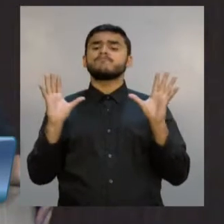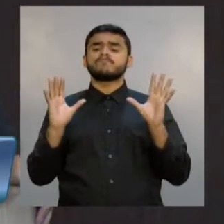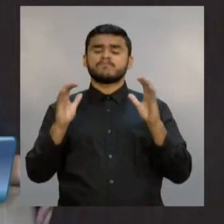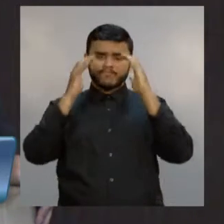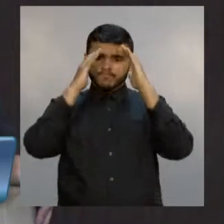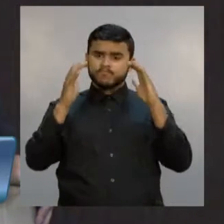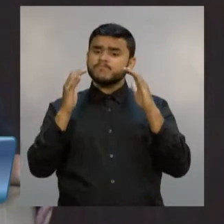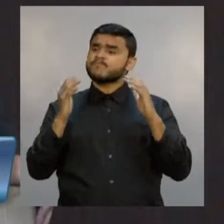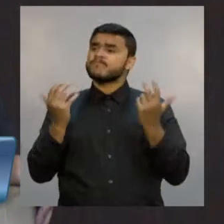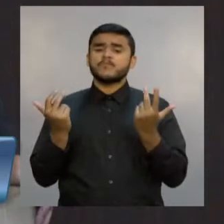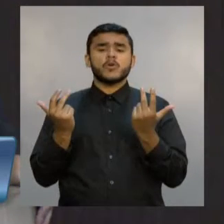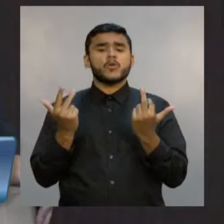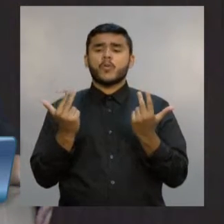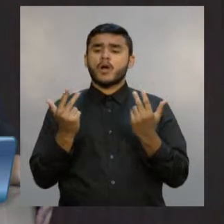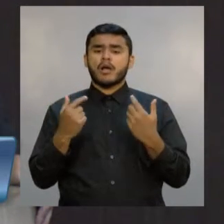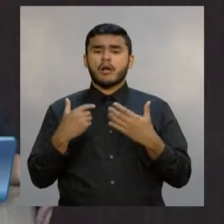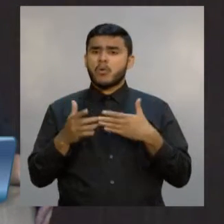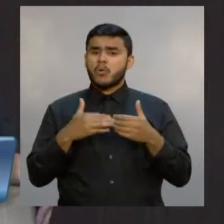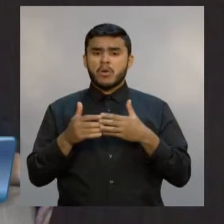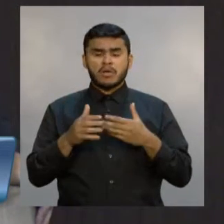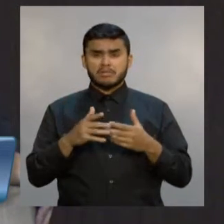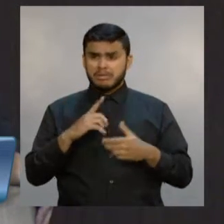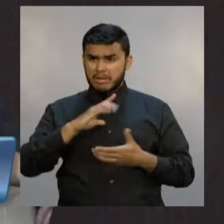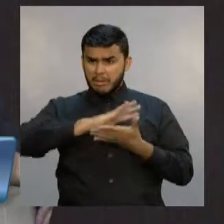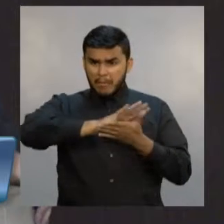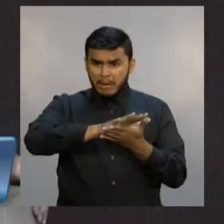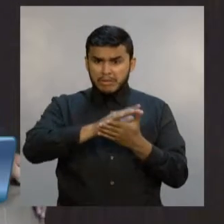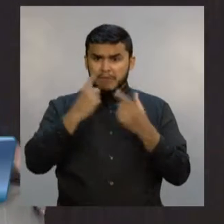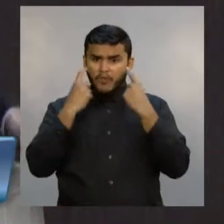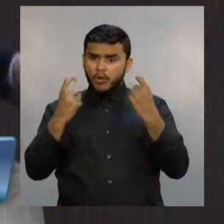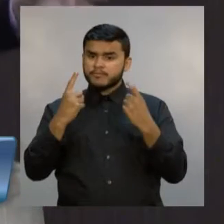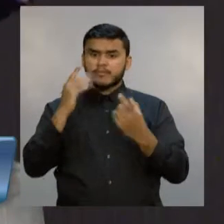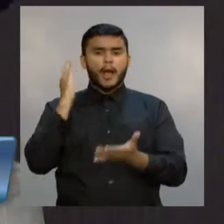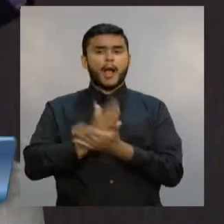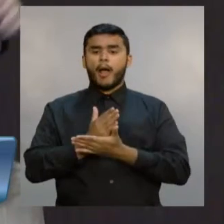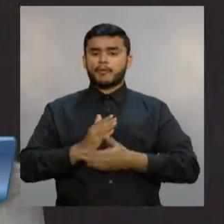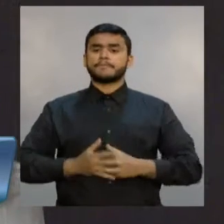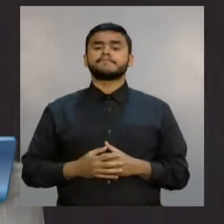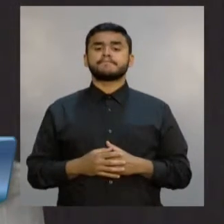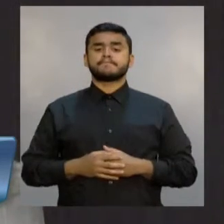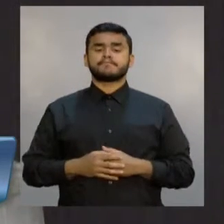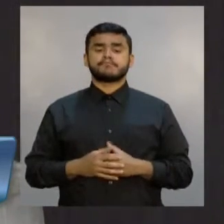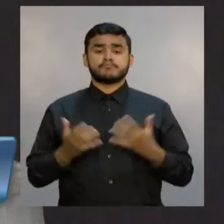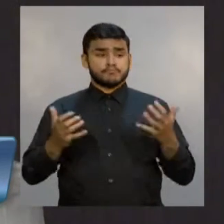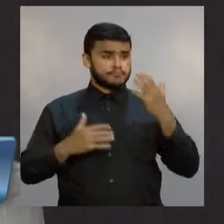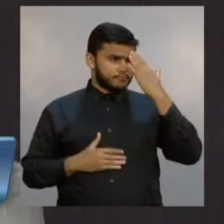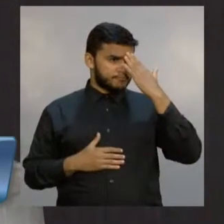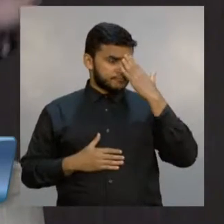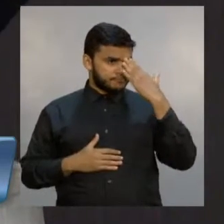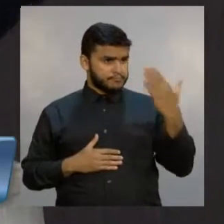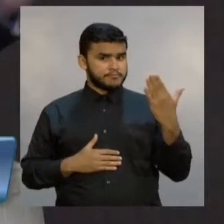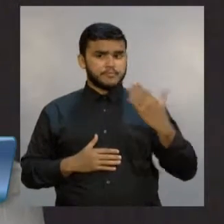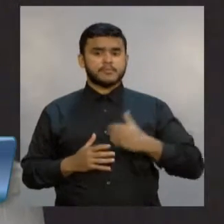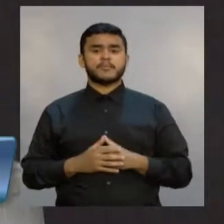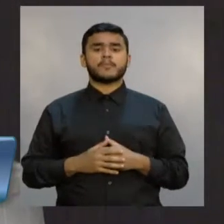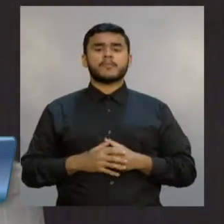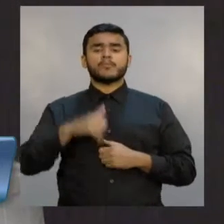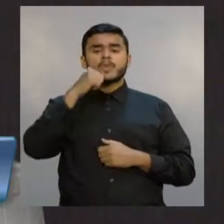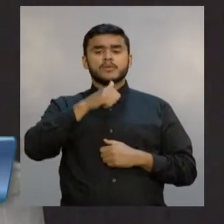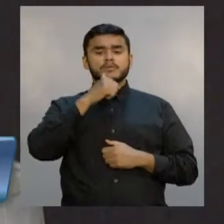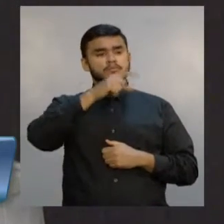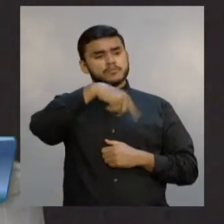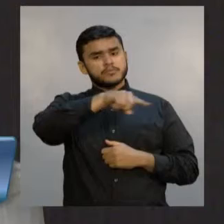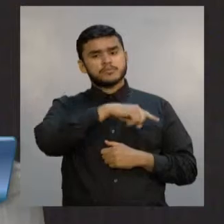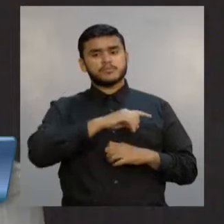e iguais, libertos de toda forma de violência. Queria agradecer por demais, por último, as companheiras